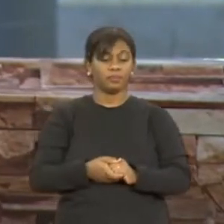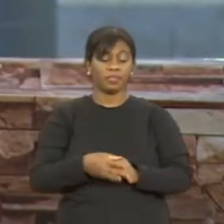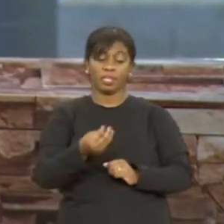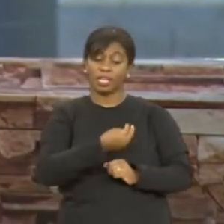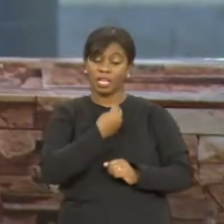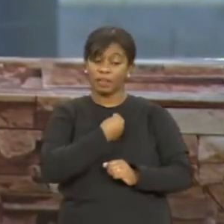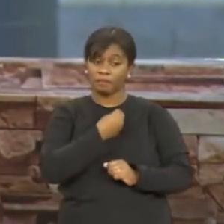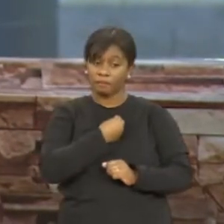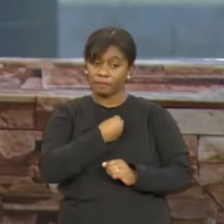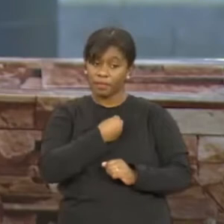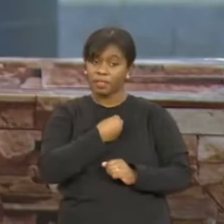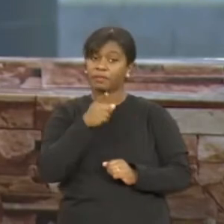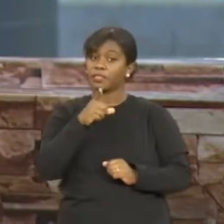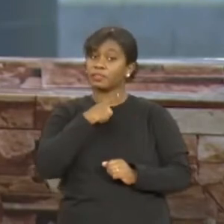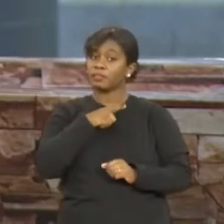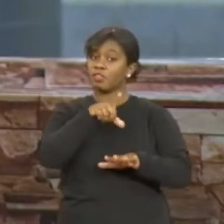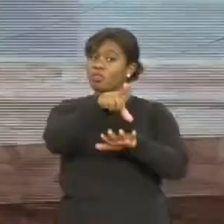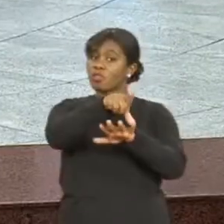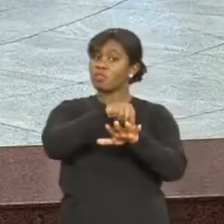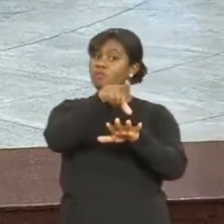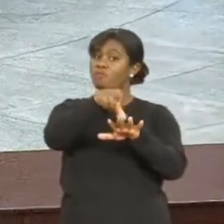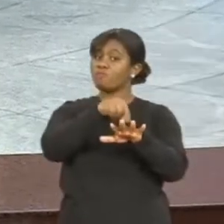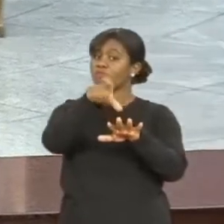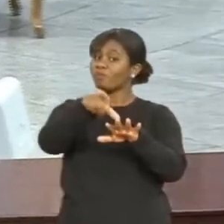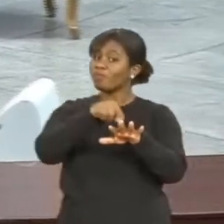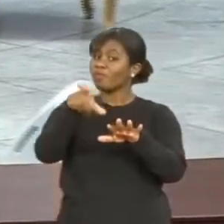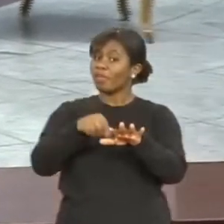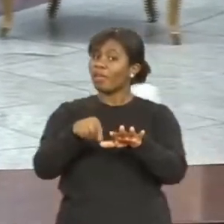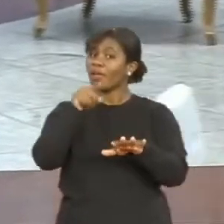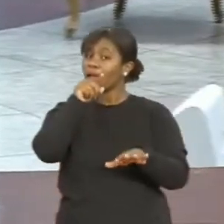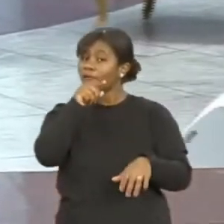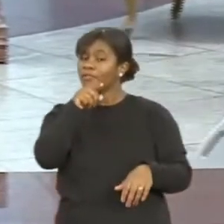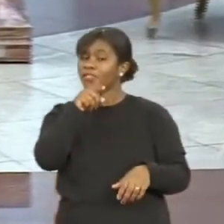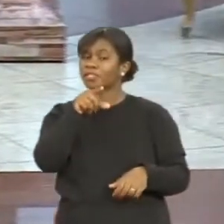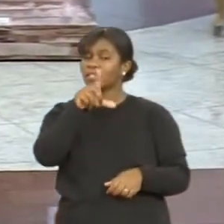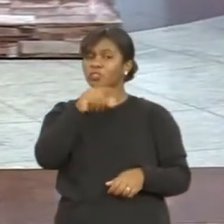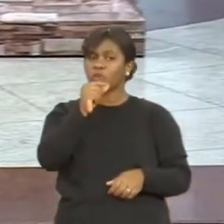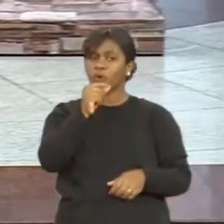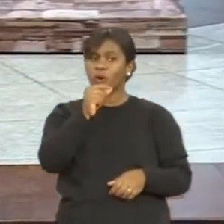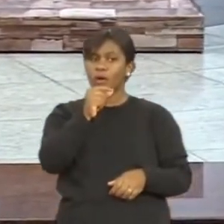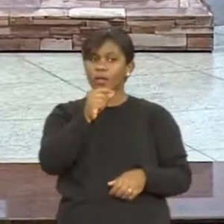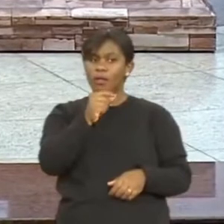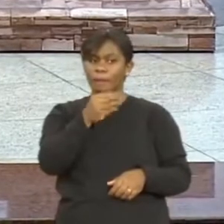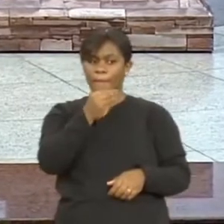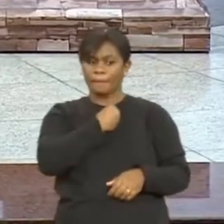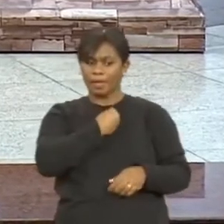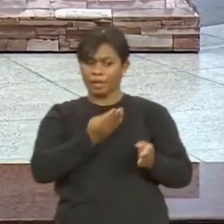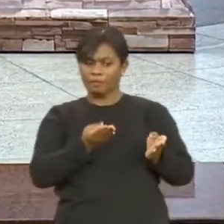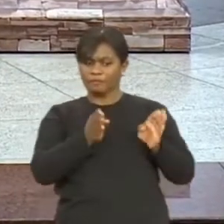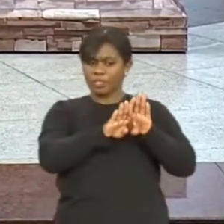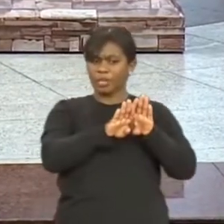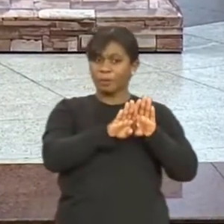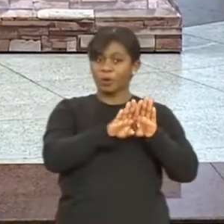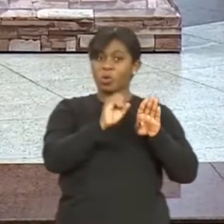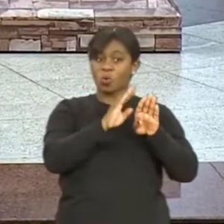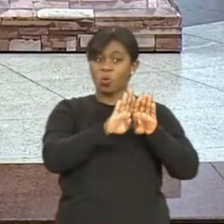de escolhas. Você que escolhe fechar a porta para o pecado ou deixar aberta. O temor faz